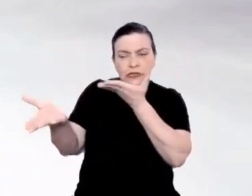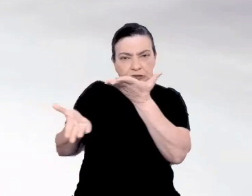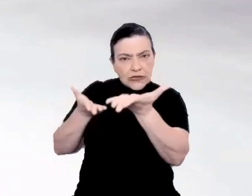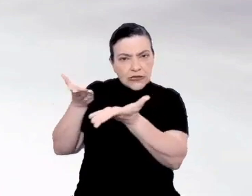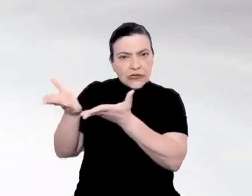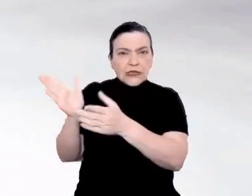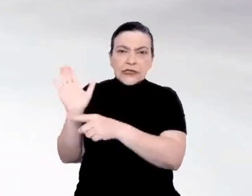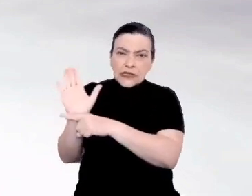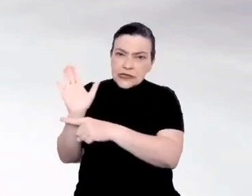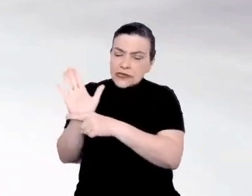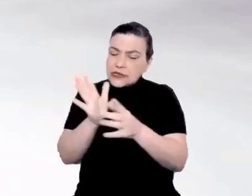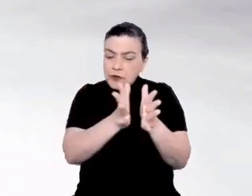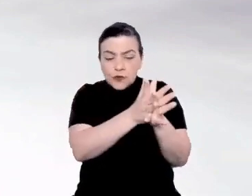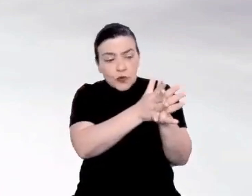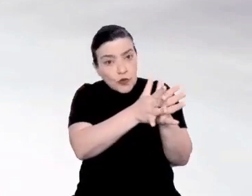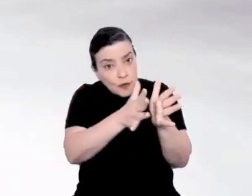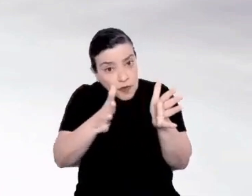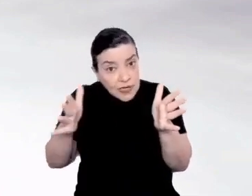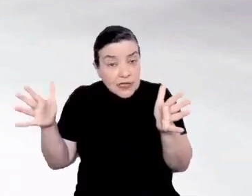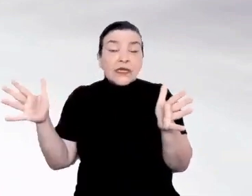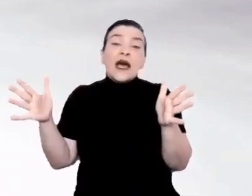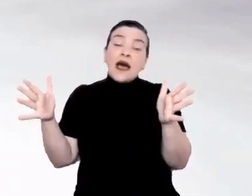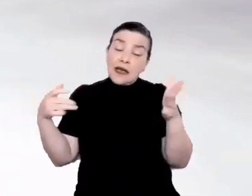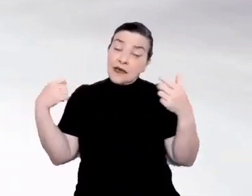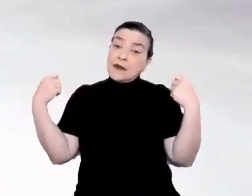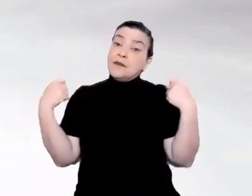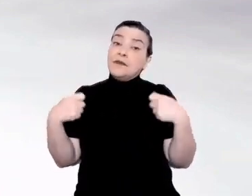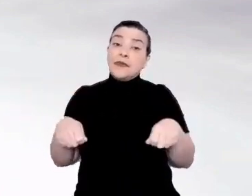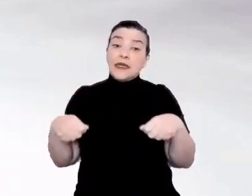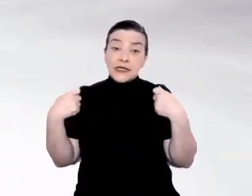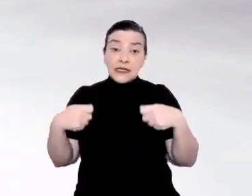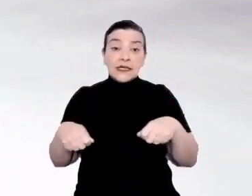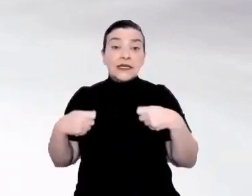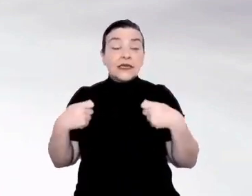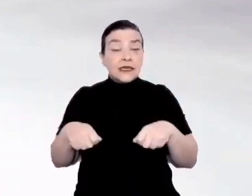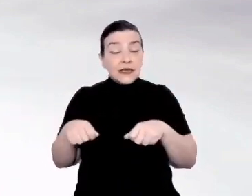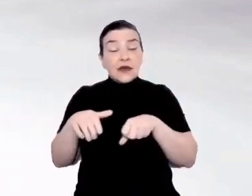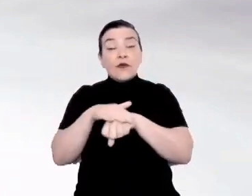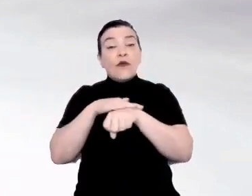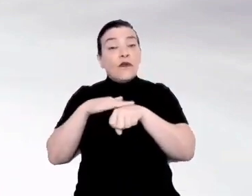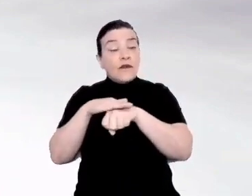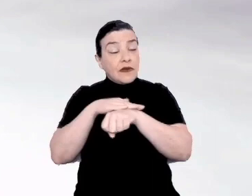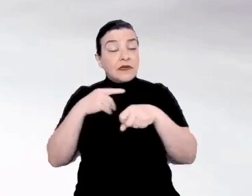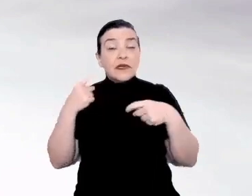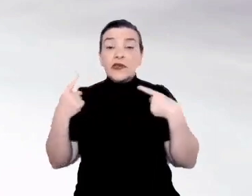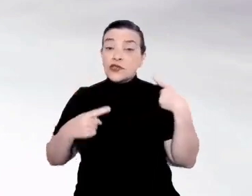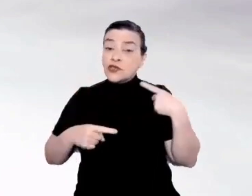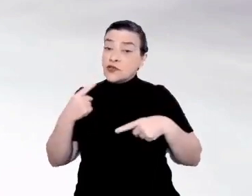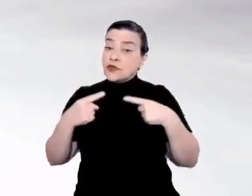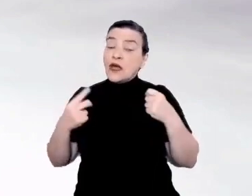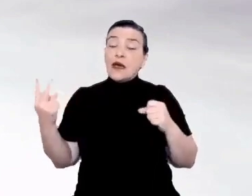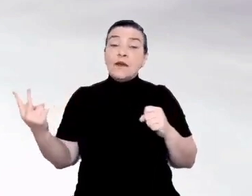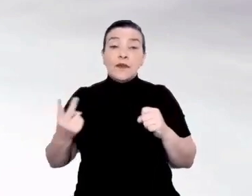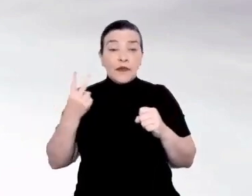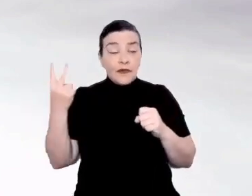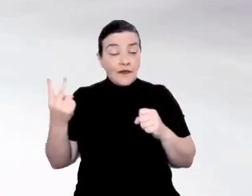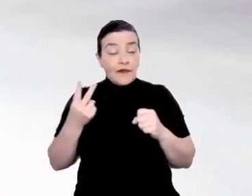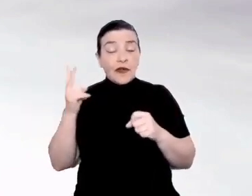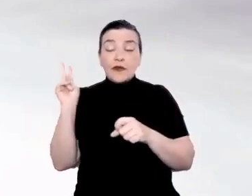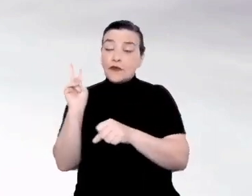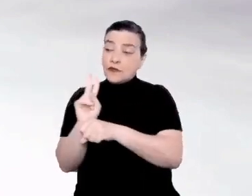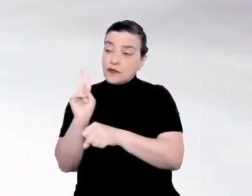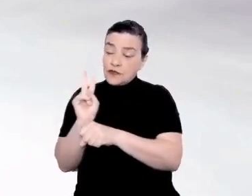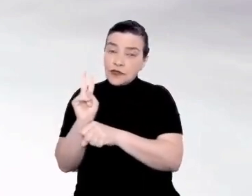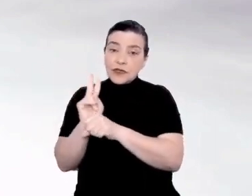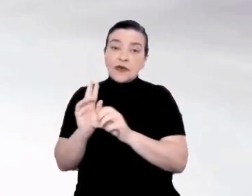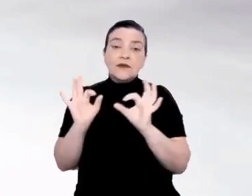do cuidado, questões devem ser discutidas para se garantir o valor no cuidado, o valor na assistência,